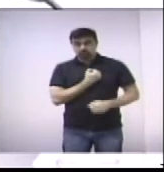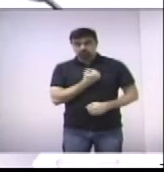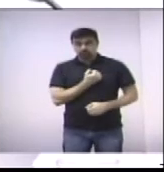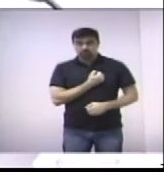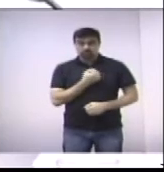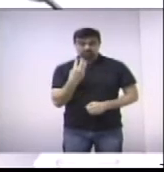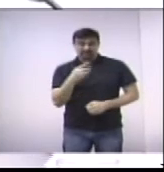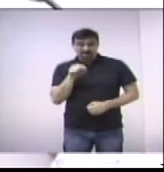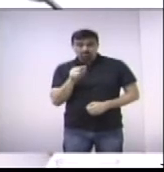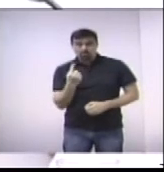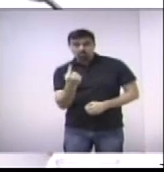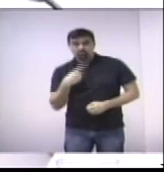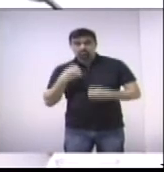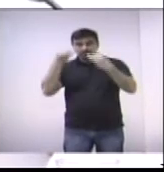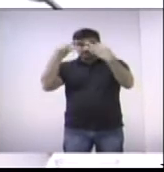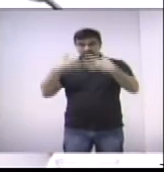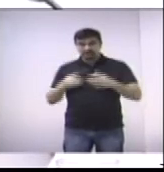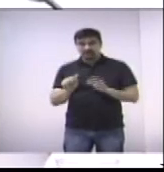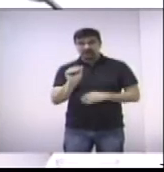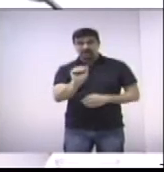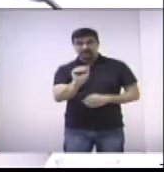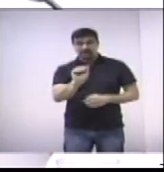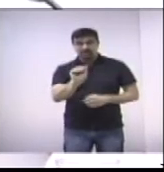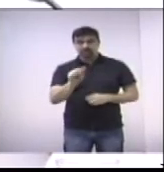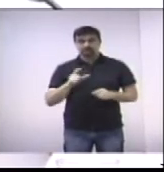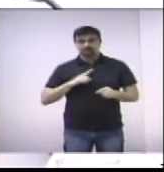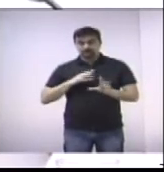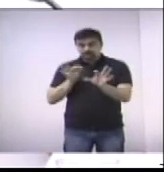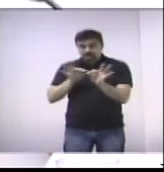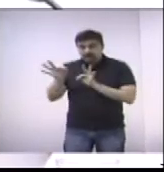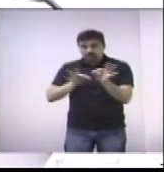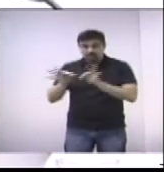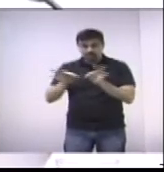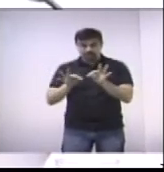1.13.1, que diz o seguinte: A.